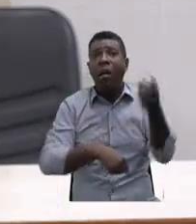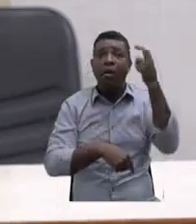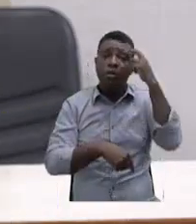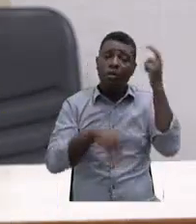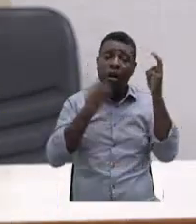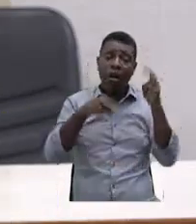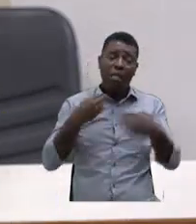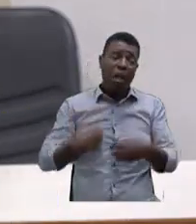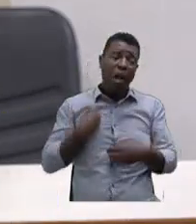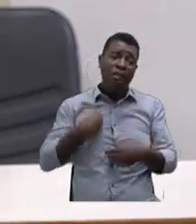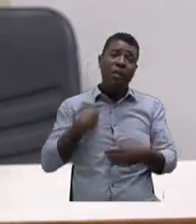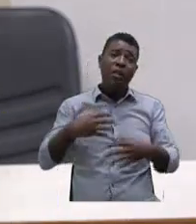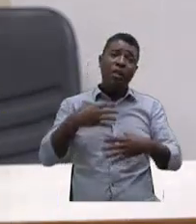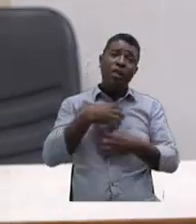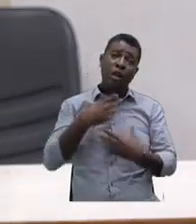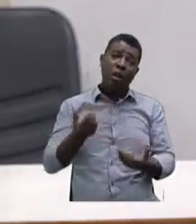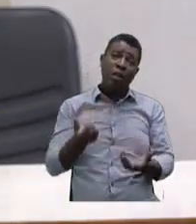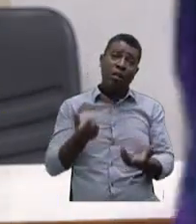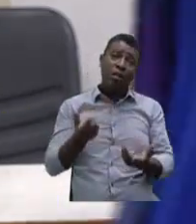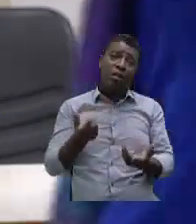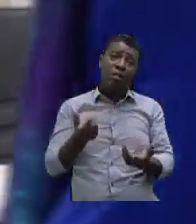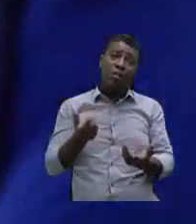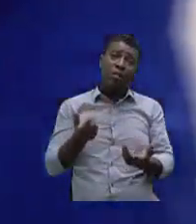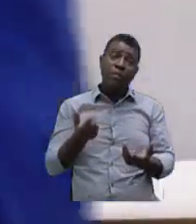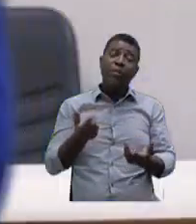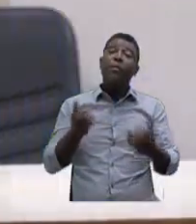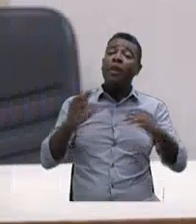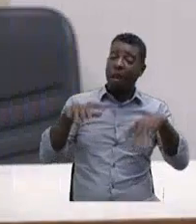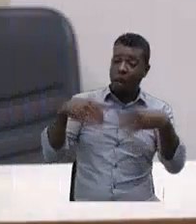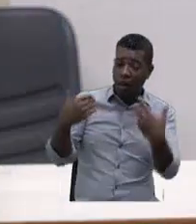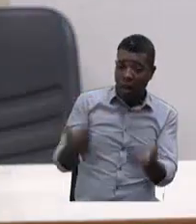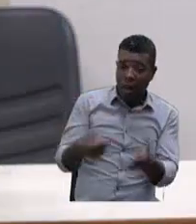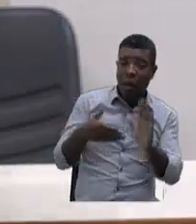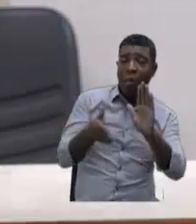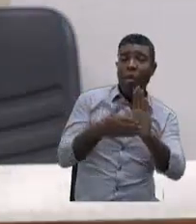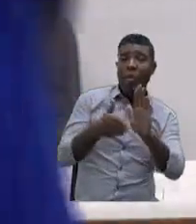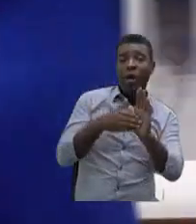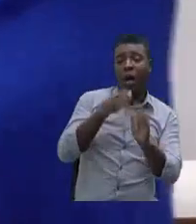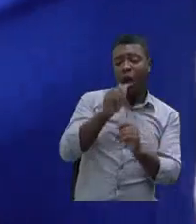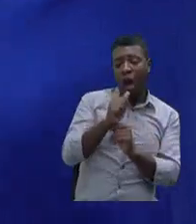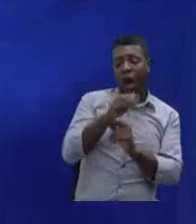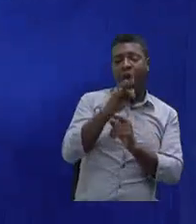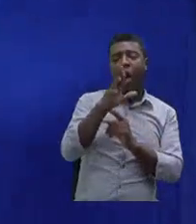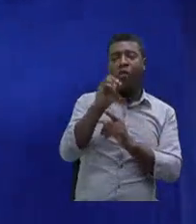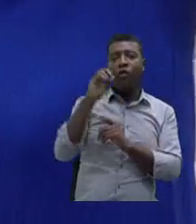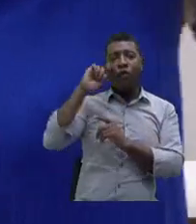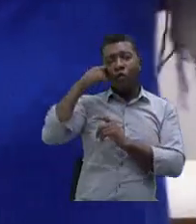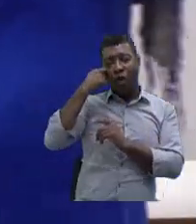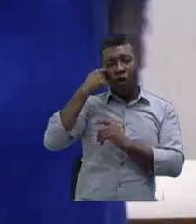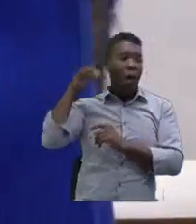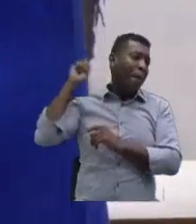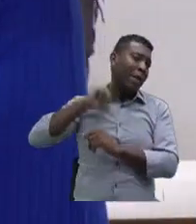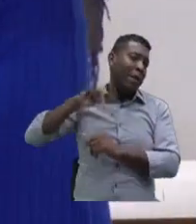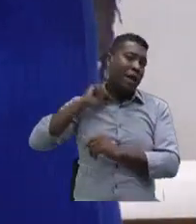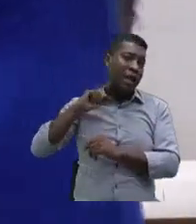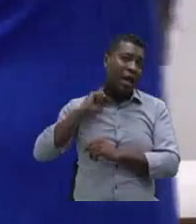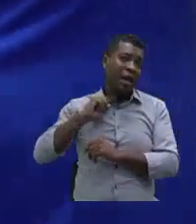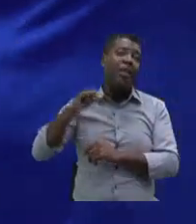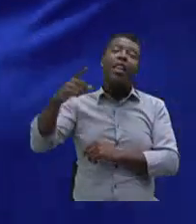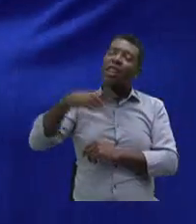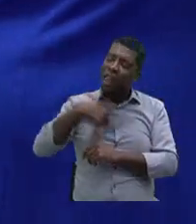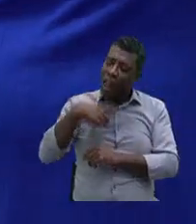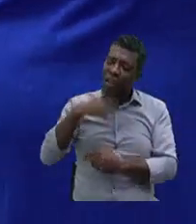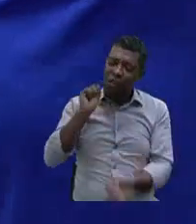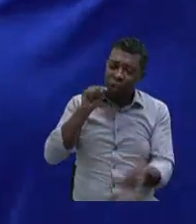é. Então, a proposição do Afro-Mineridades foi porque nunca, e houve uma dificuldade, deputada Macaé, de